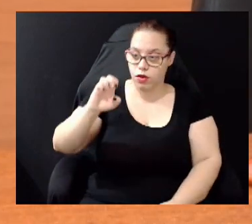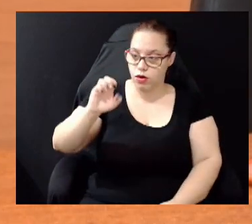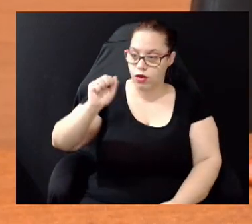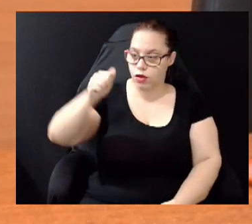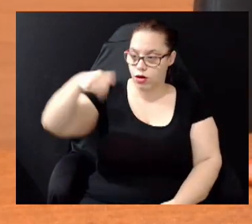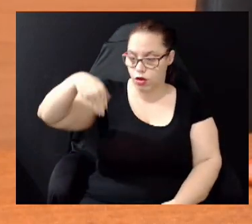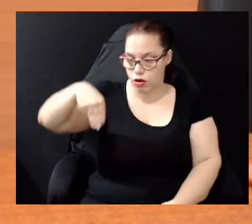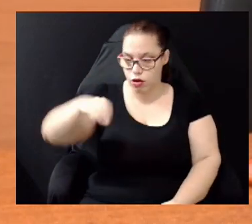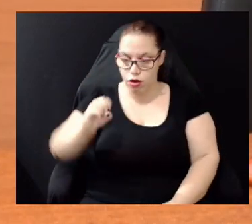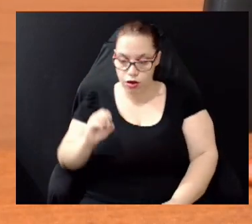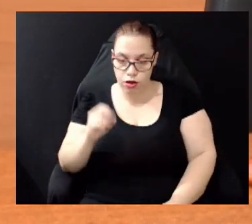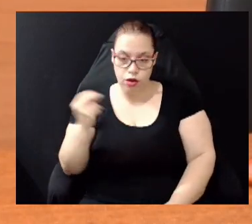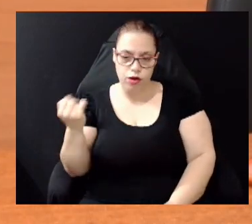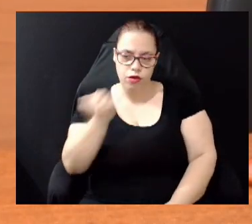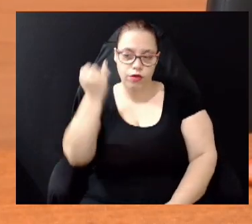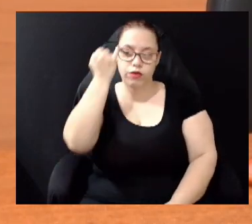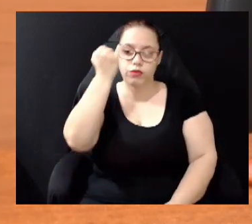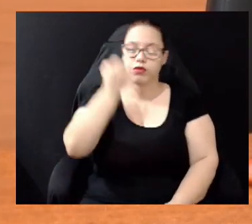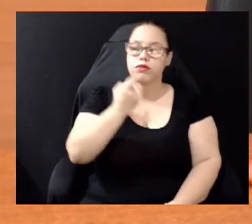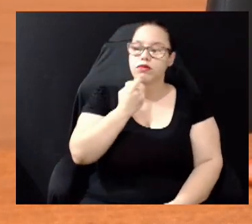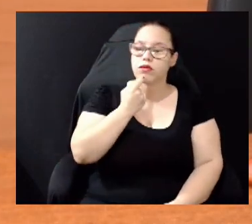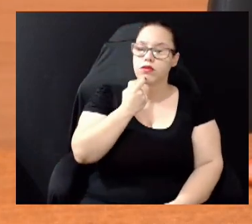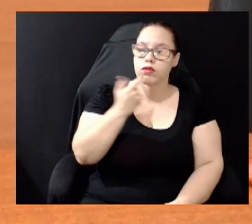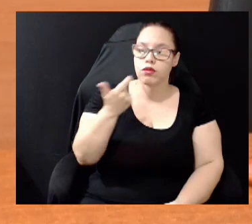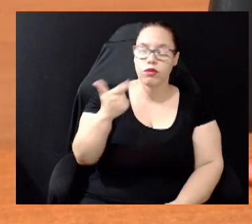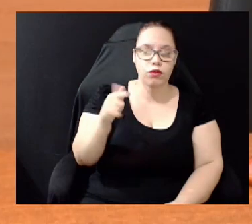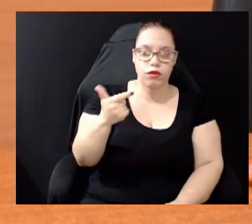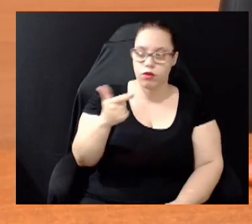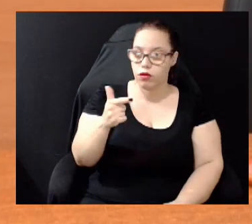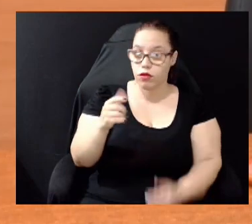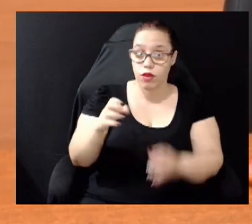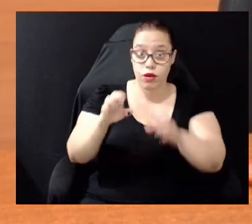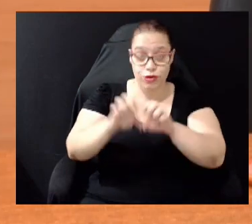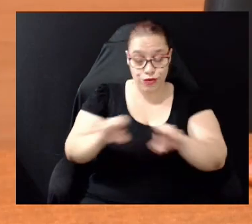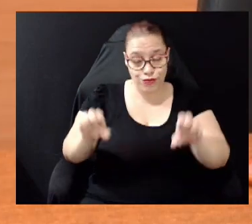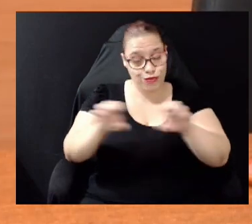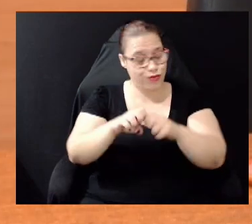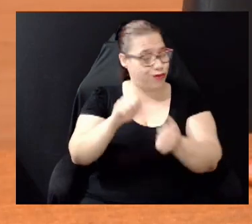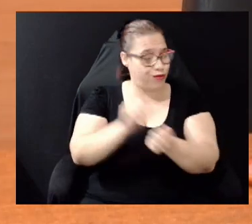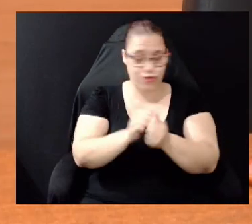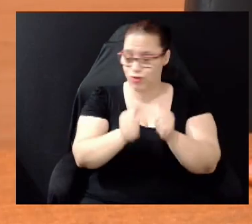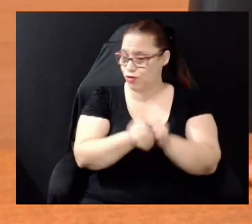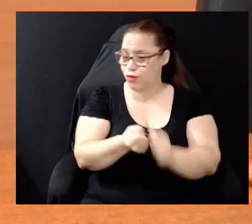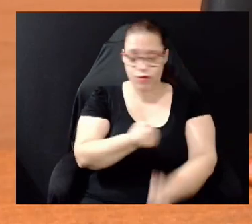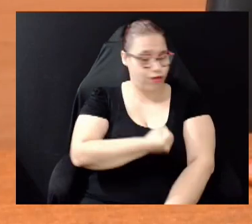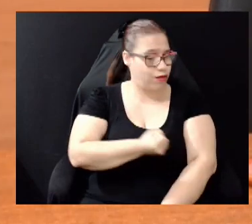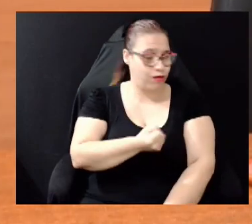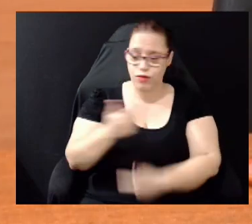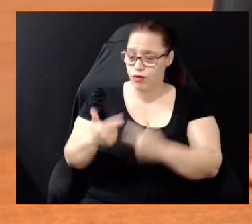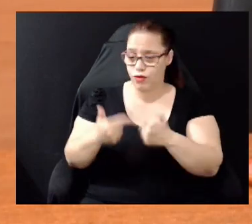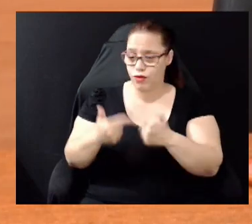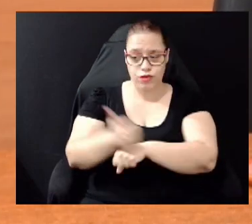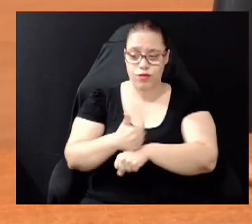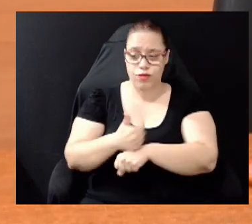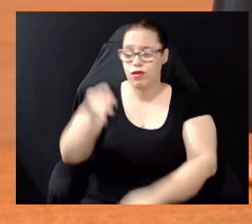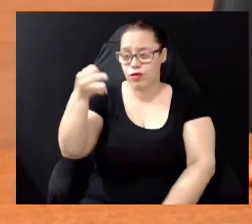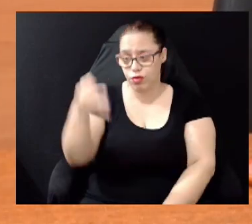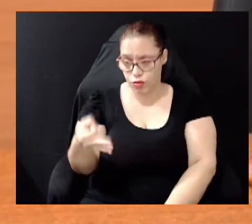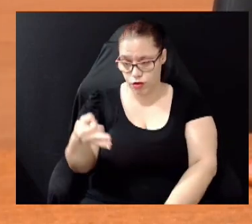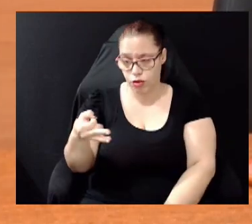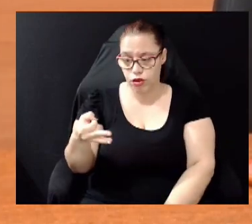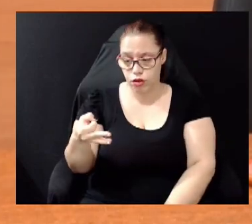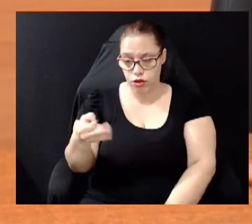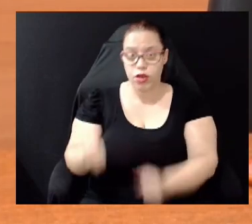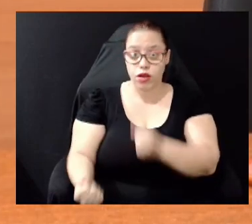cidade de Campinas, que não tem a estrutura adequada, não tem o número de trabalhadores adequado. Nós, inclusive, defendemos que o SEAMO esteja